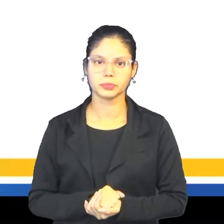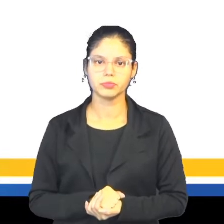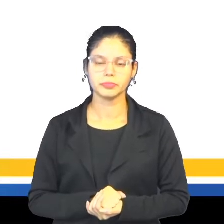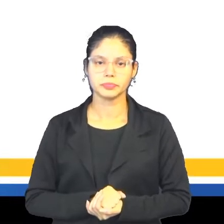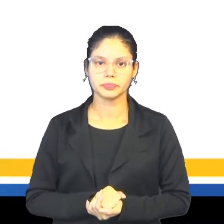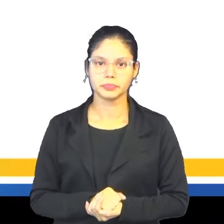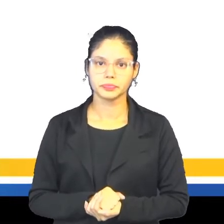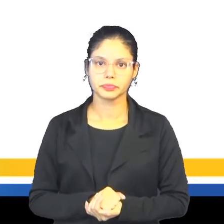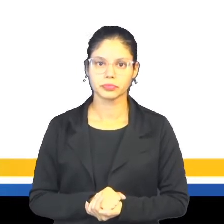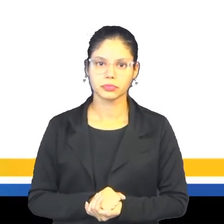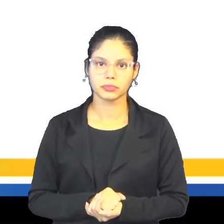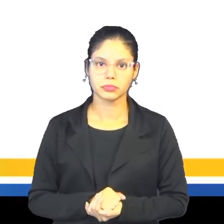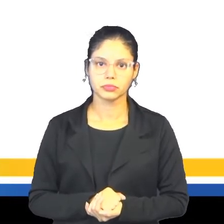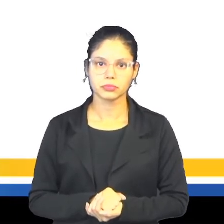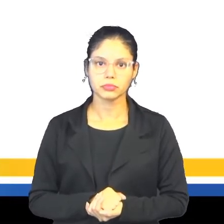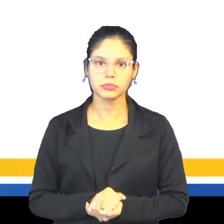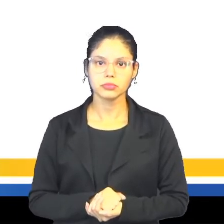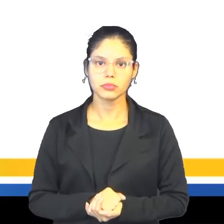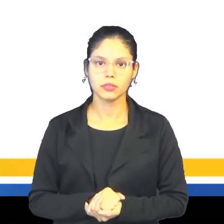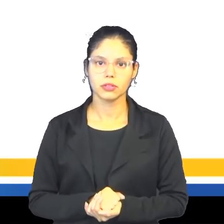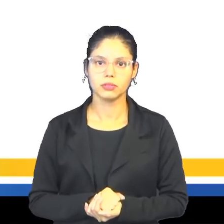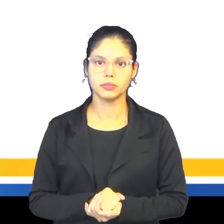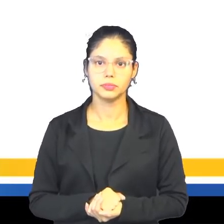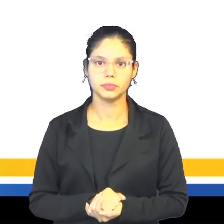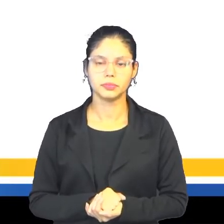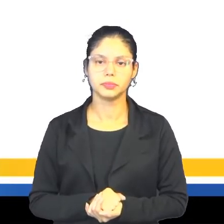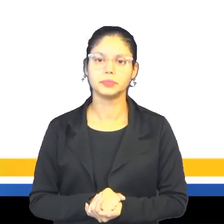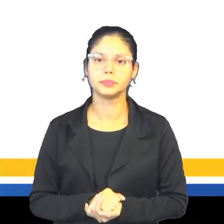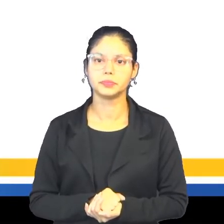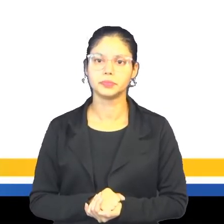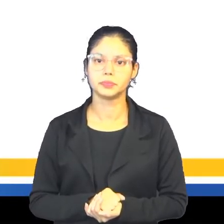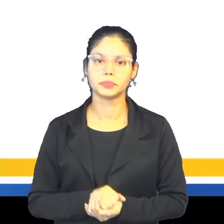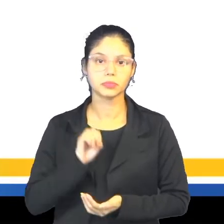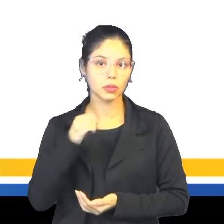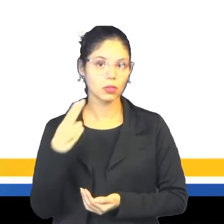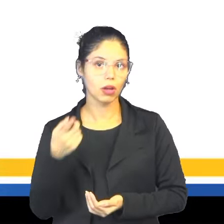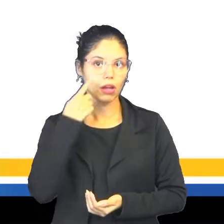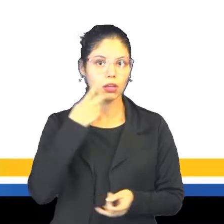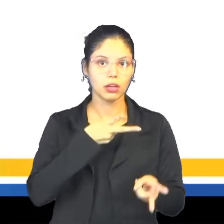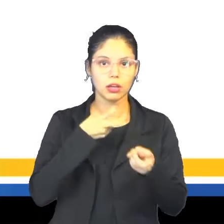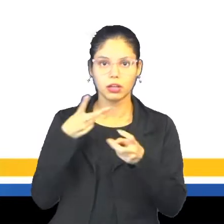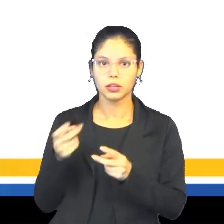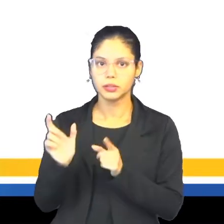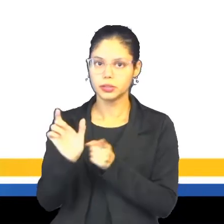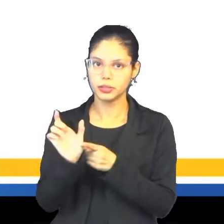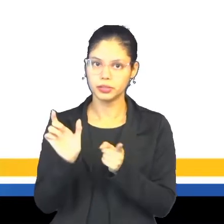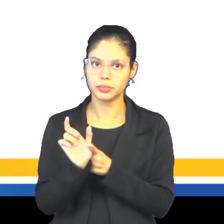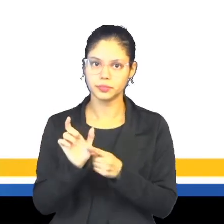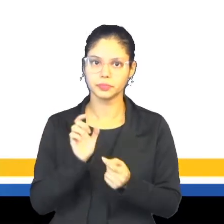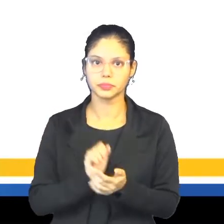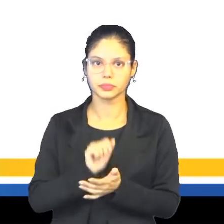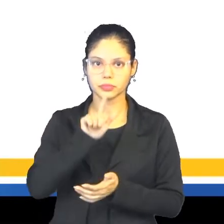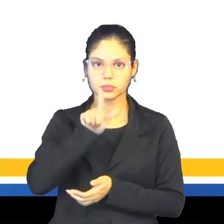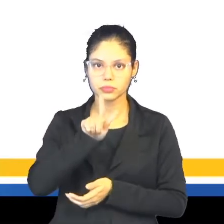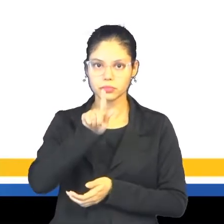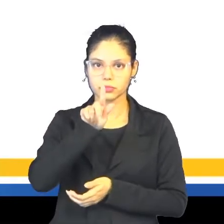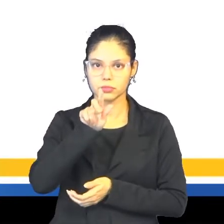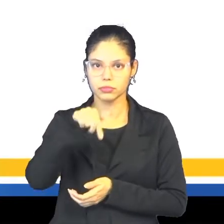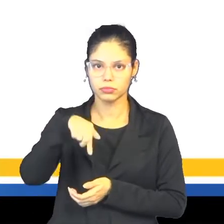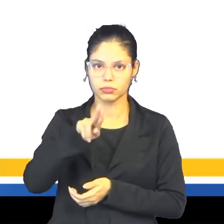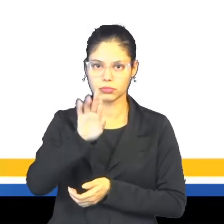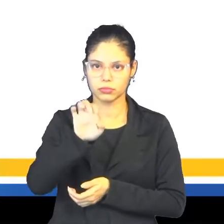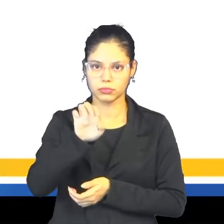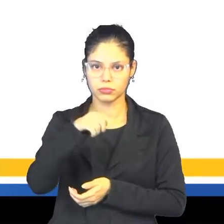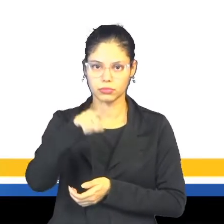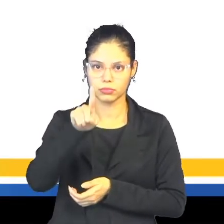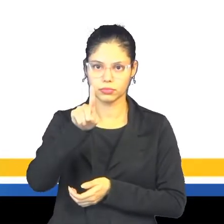indiferença? Não sei, nem me importa, né? Ou seja, observamos aí que a palavra, né, olha o que